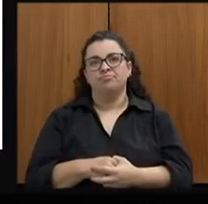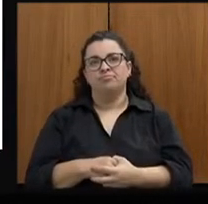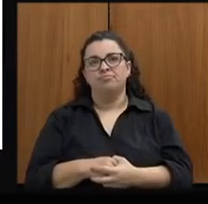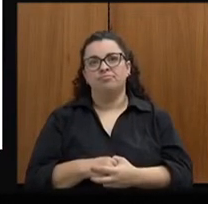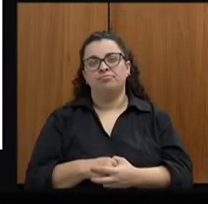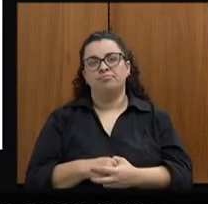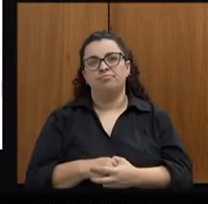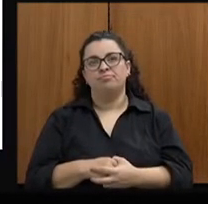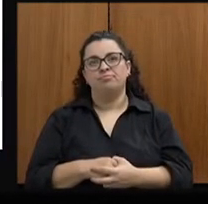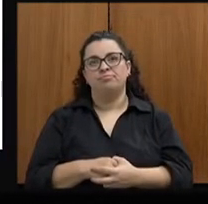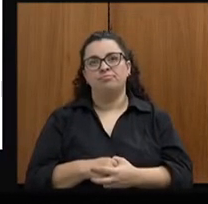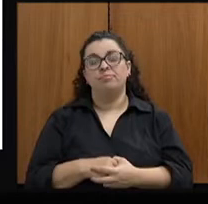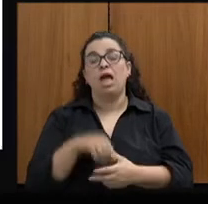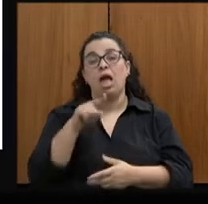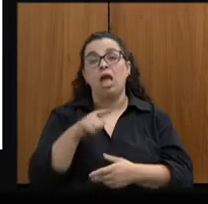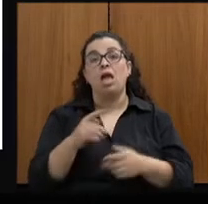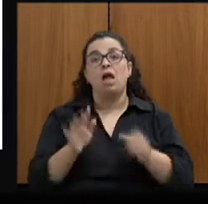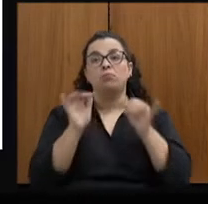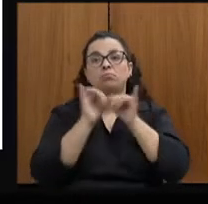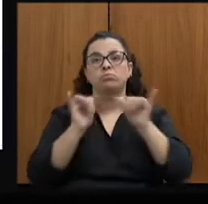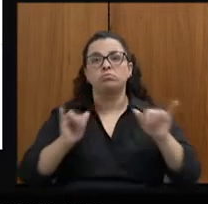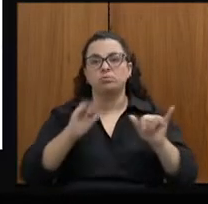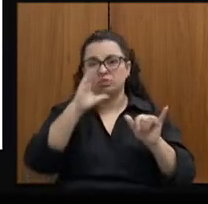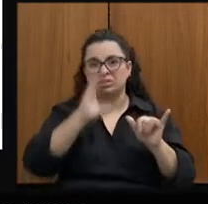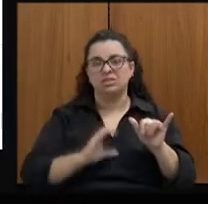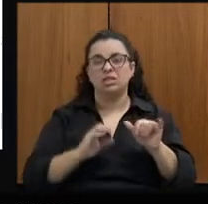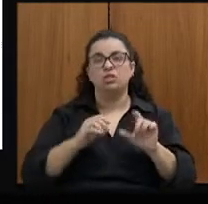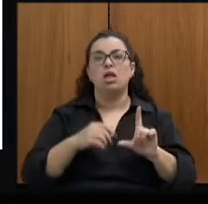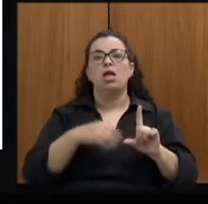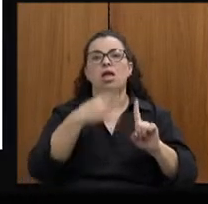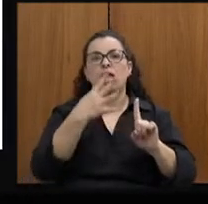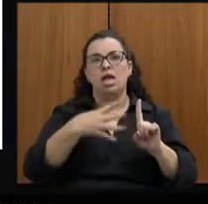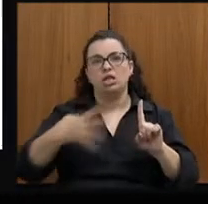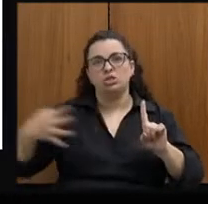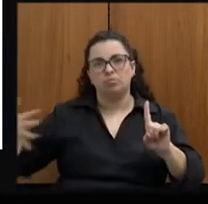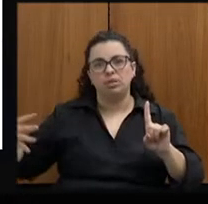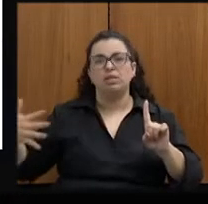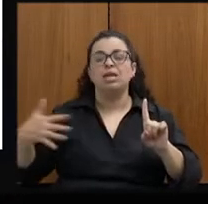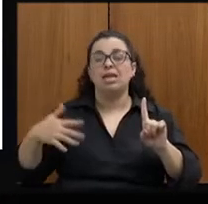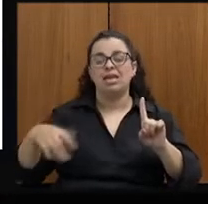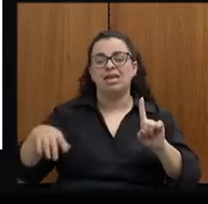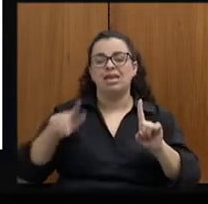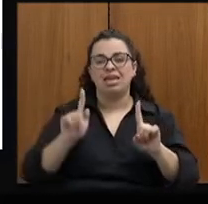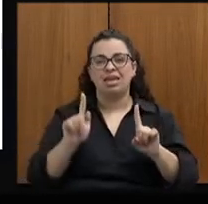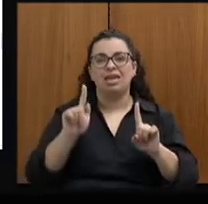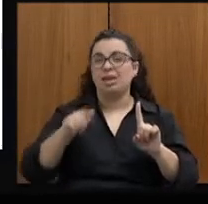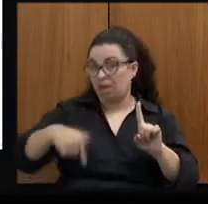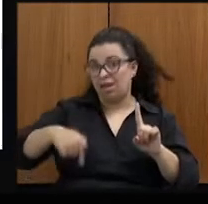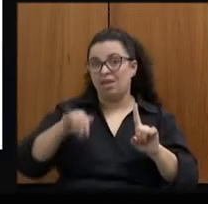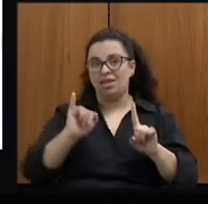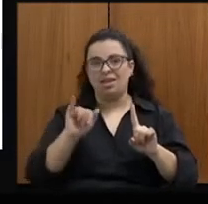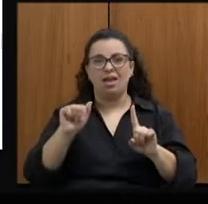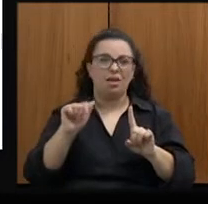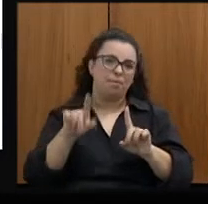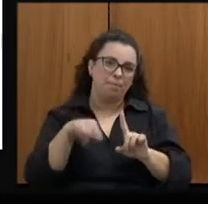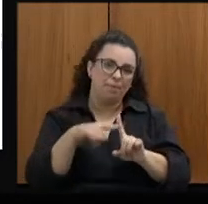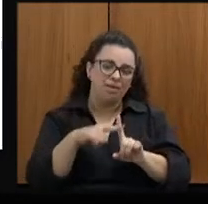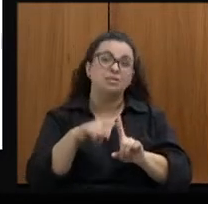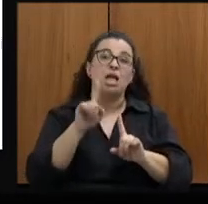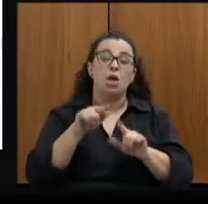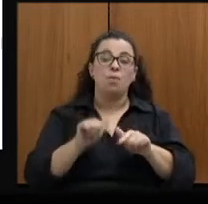É uma promoção da cidadania LGBTQIA+. É uma ação conjunta da CDS, CEJUSP e